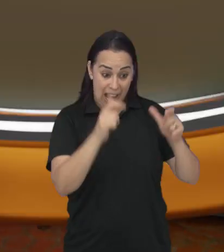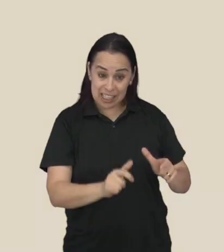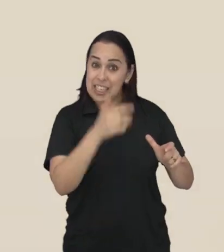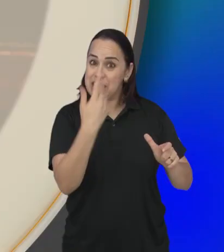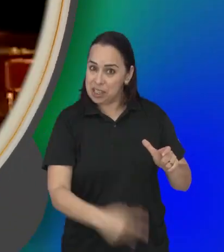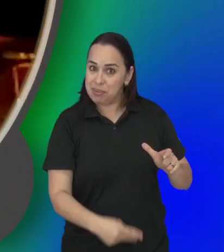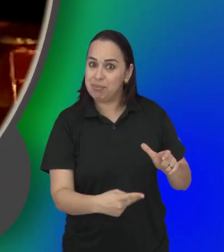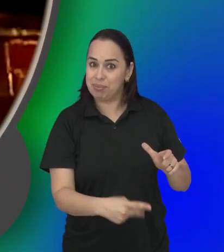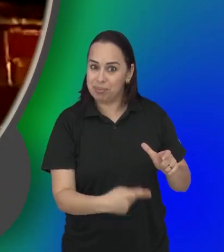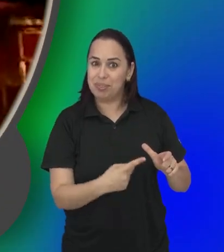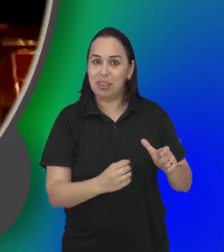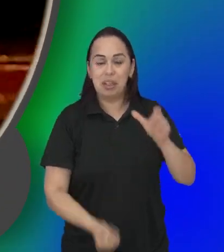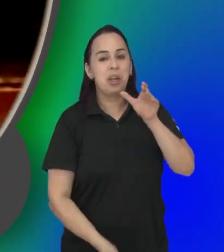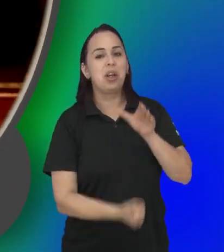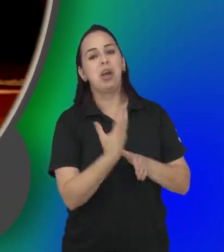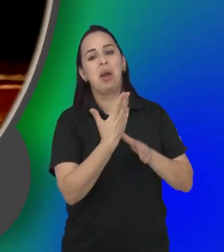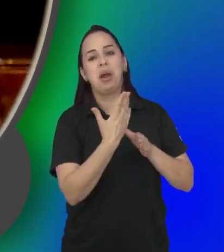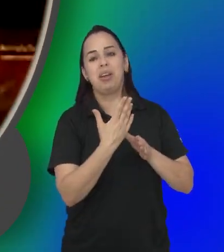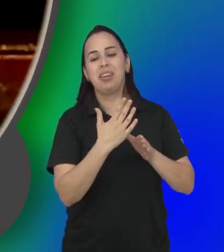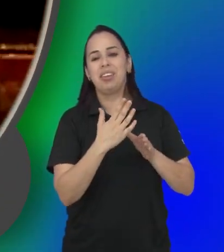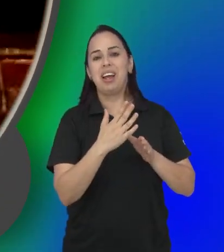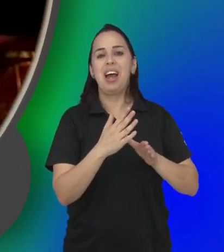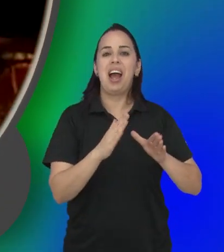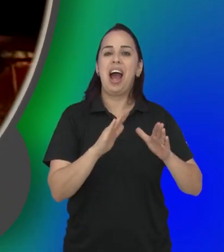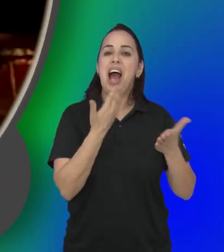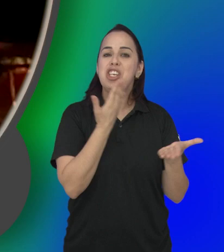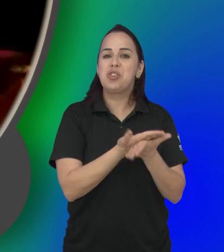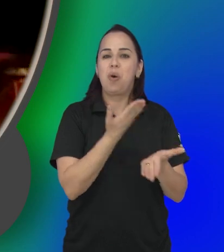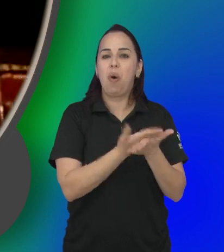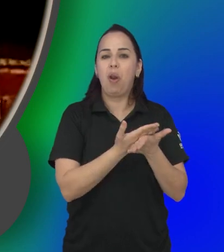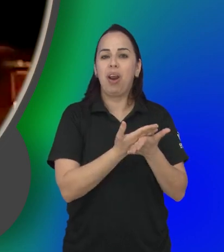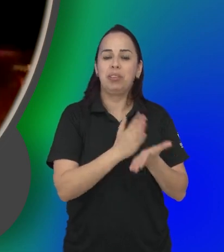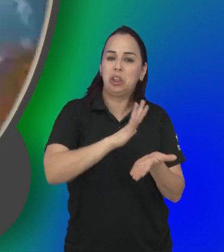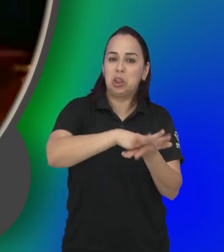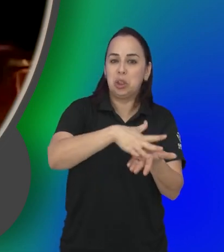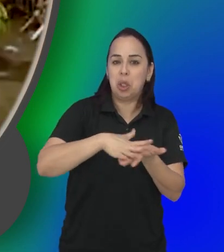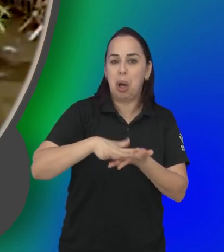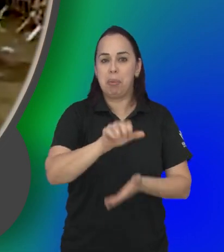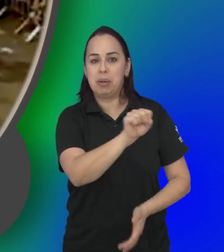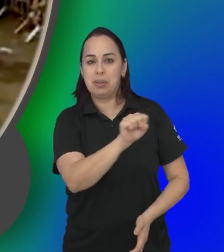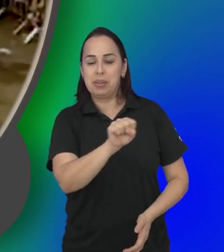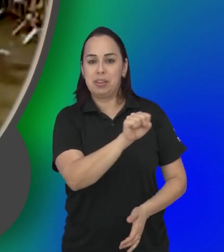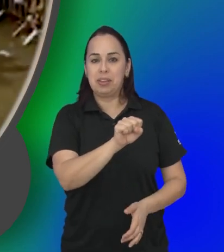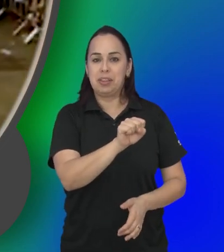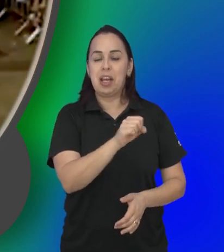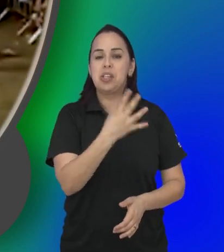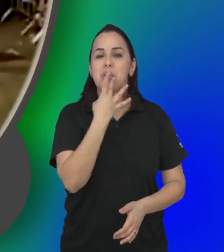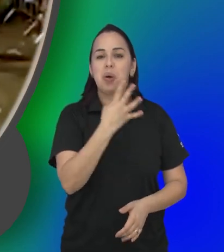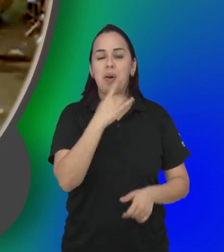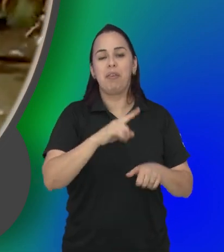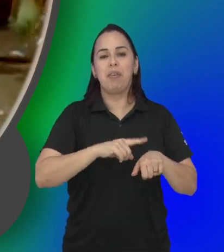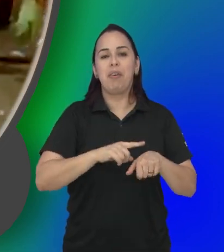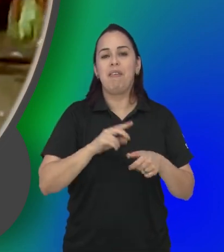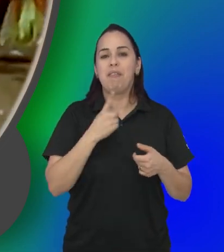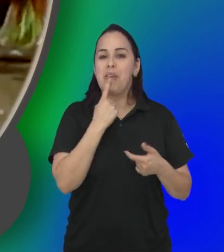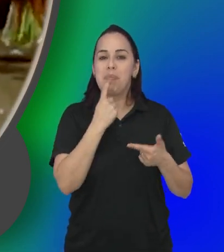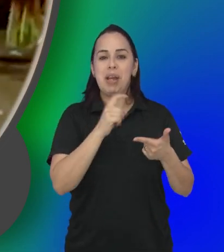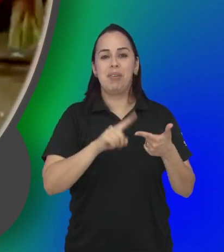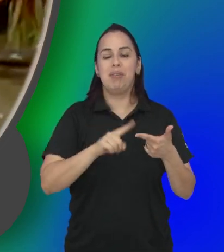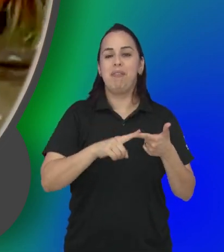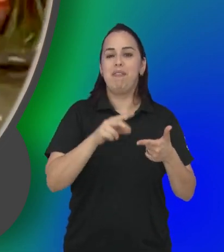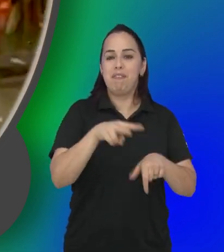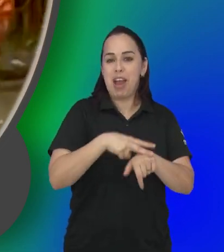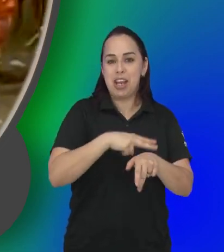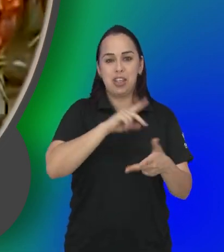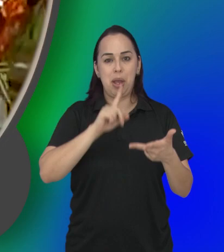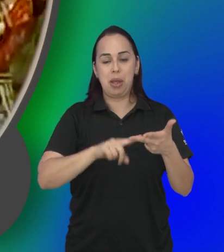24 de junho de 1995, aqui mesmo nós estamos agora, foi fundado a Acadêmicos do Satélite, nas cores vermelho,